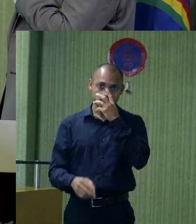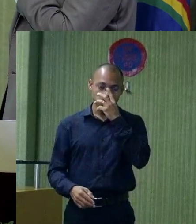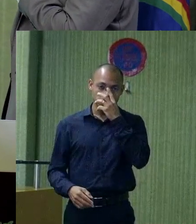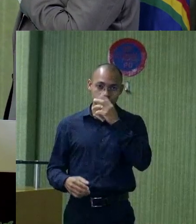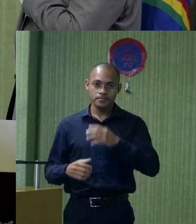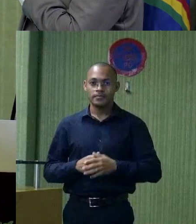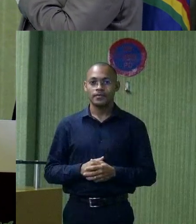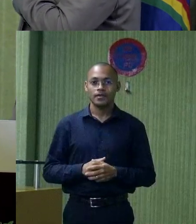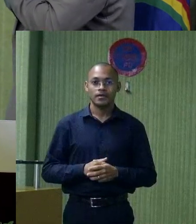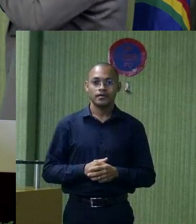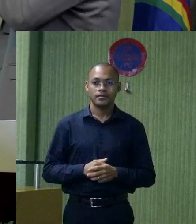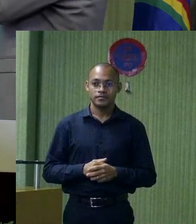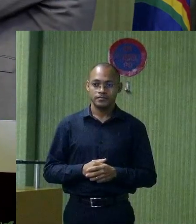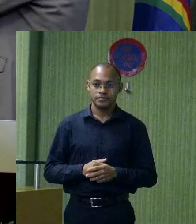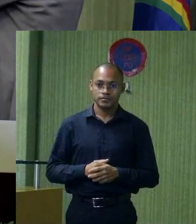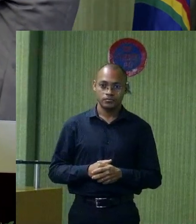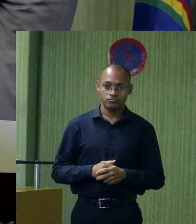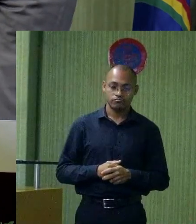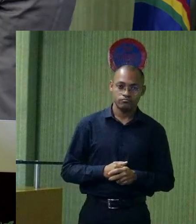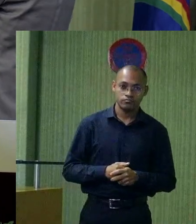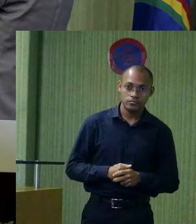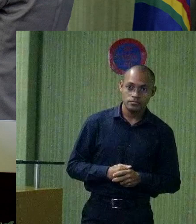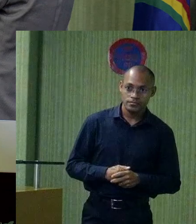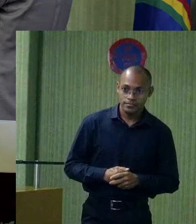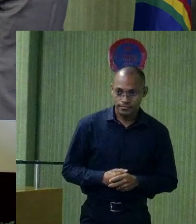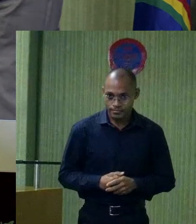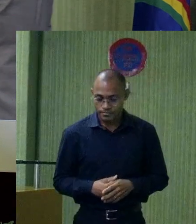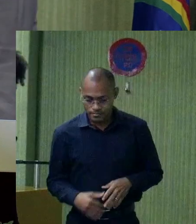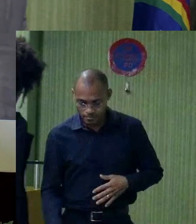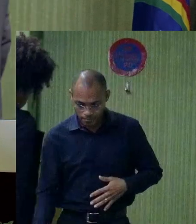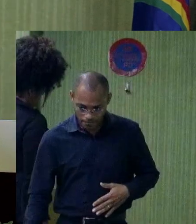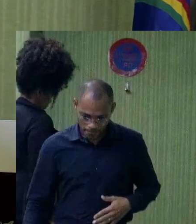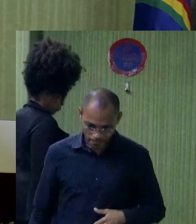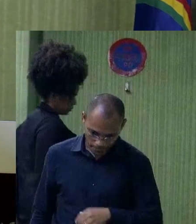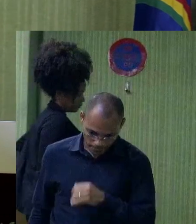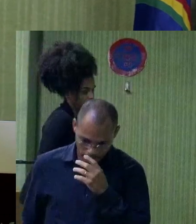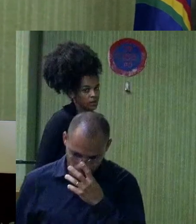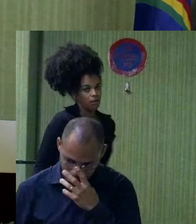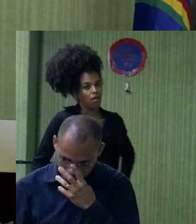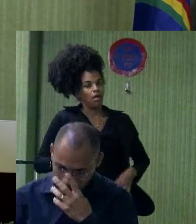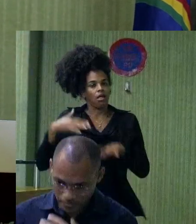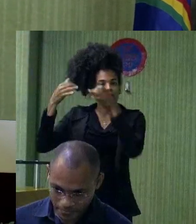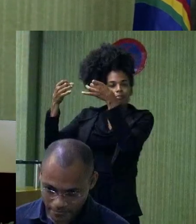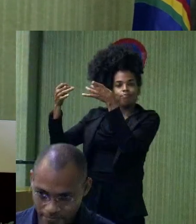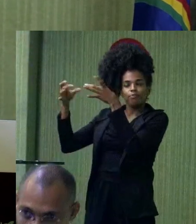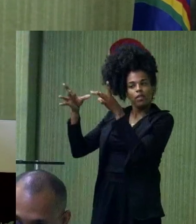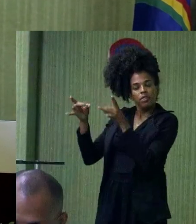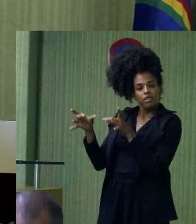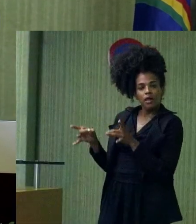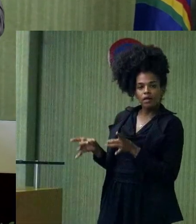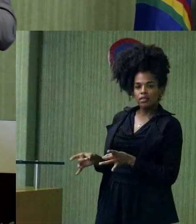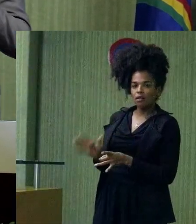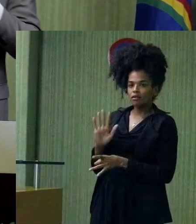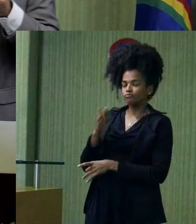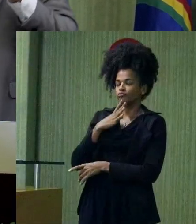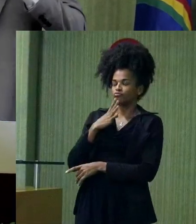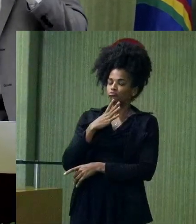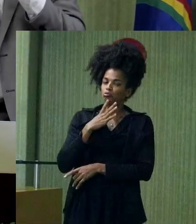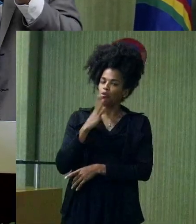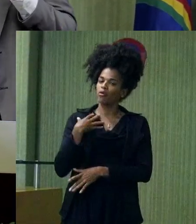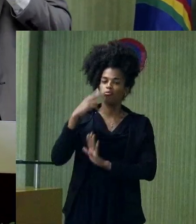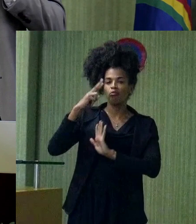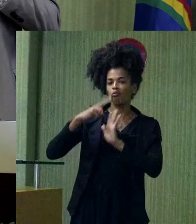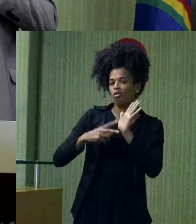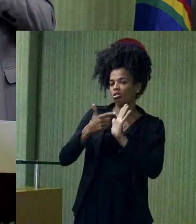atual bom e os detalhes de do novo pne que vocês já viram bem né eu não vou ler de novo aqui para não